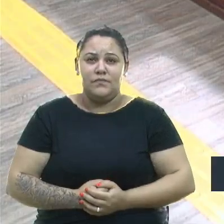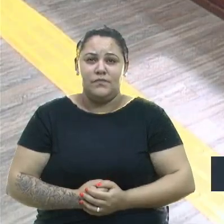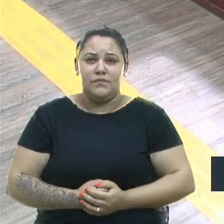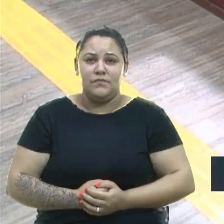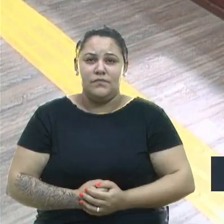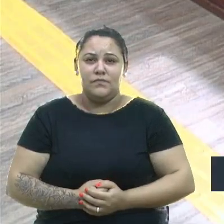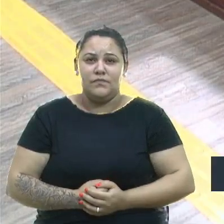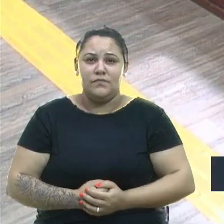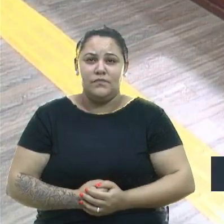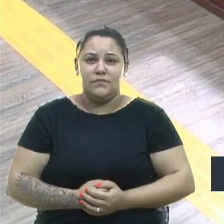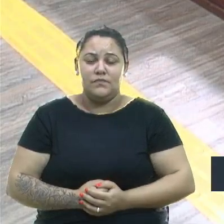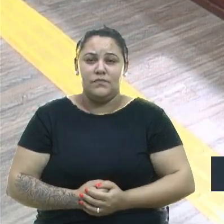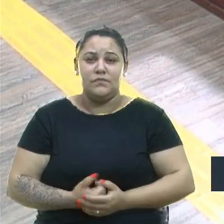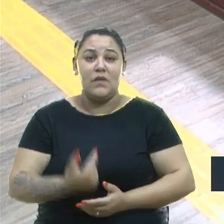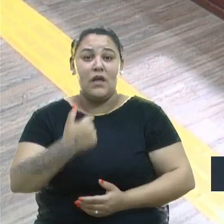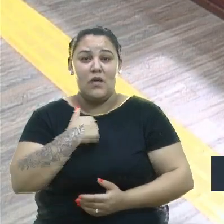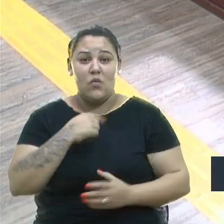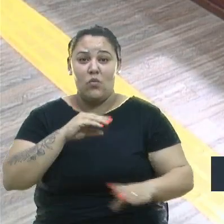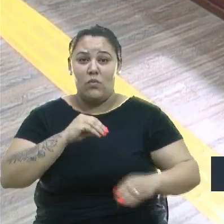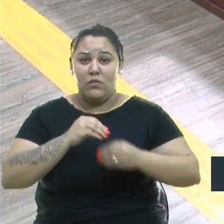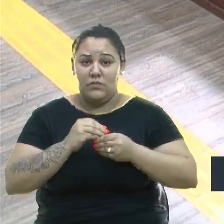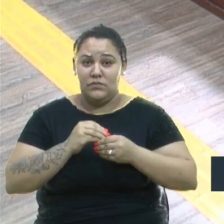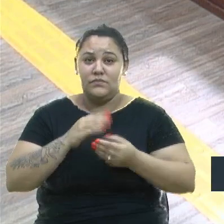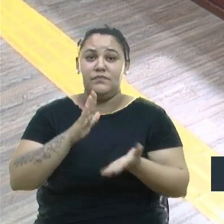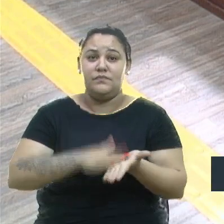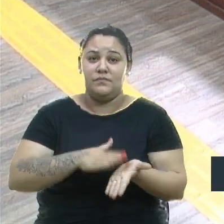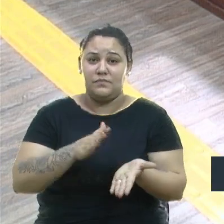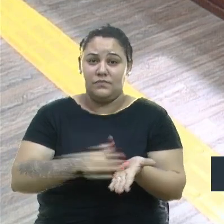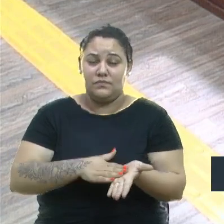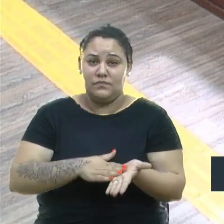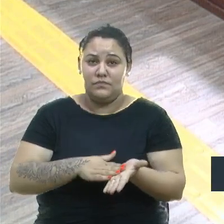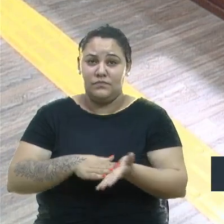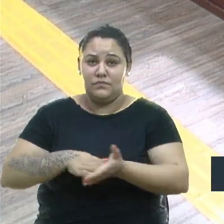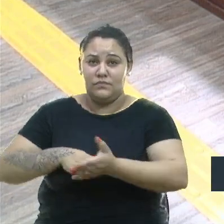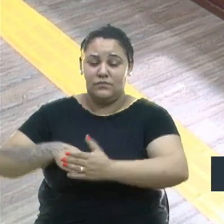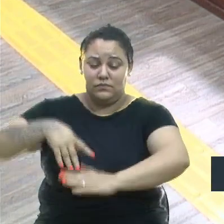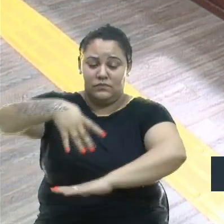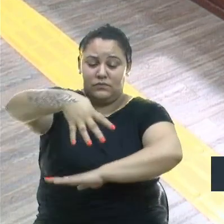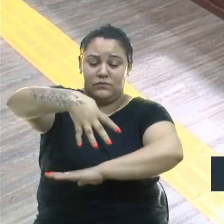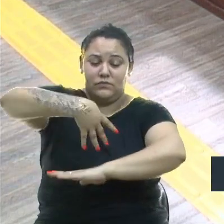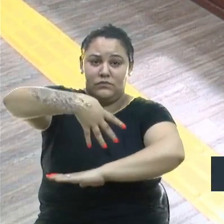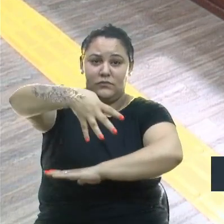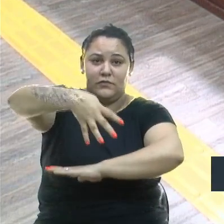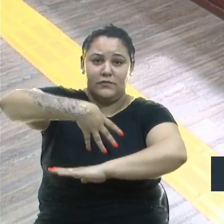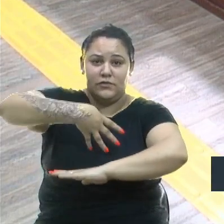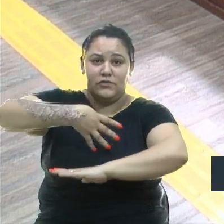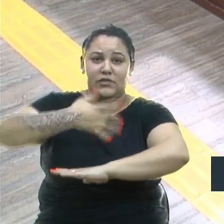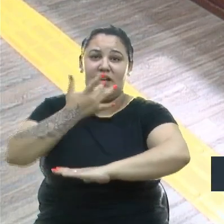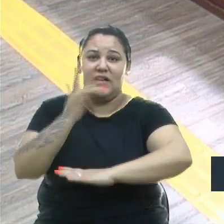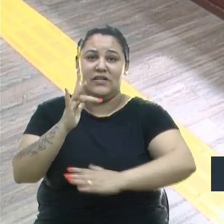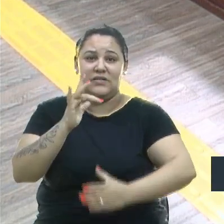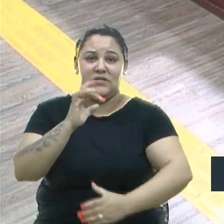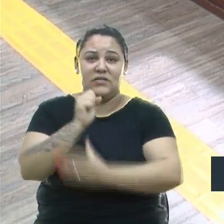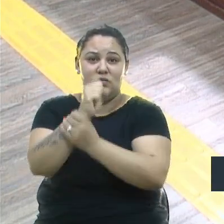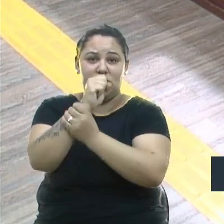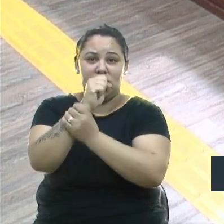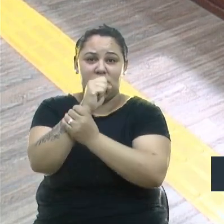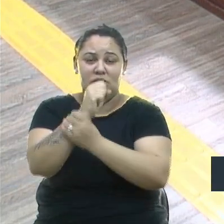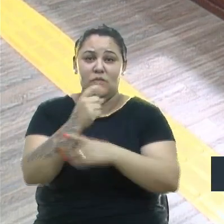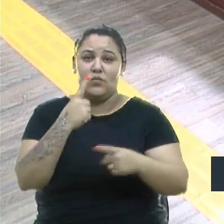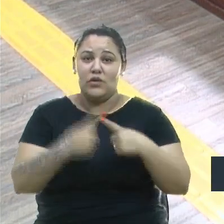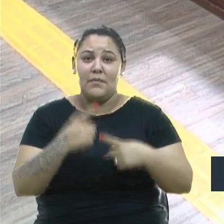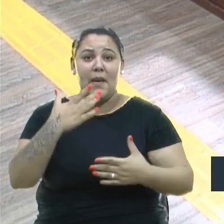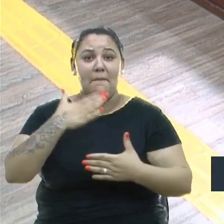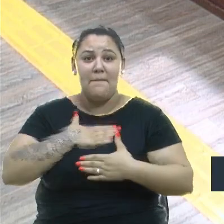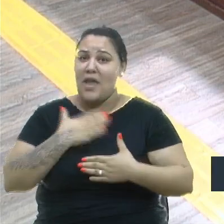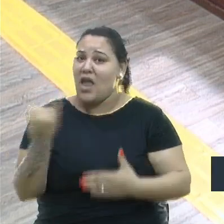Eu acrescento nessa cobrança a questão das faixas de segurança também, que para mim também são uma questão crucial, que